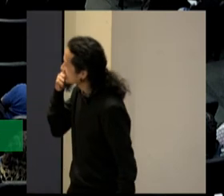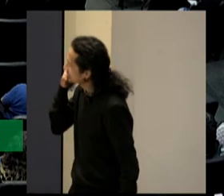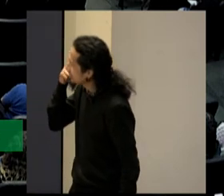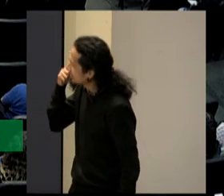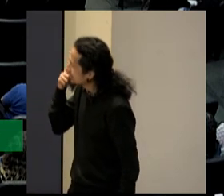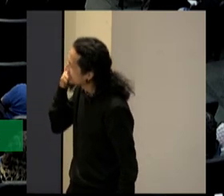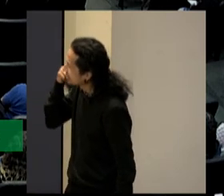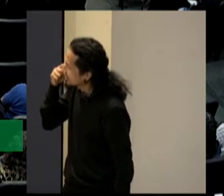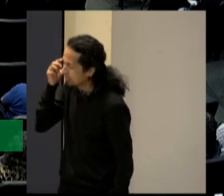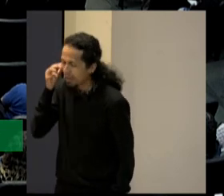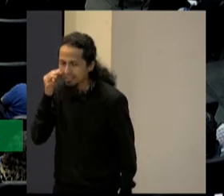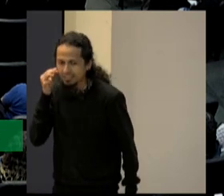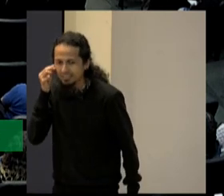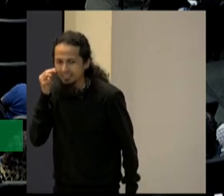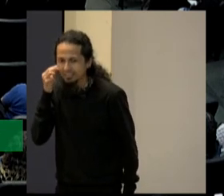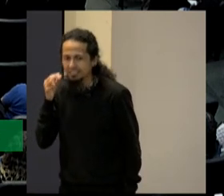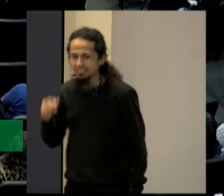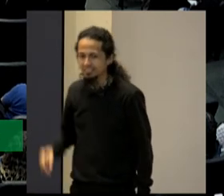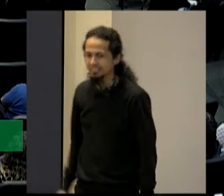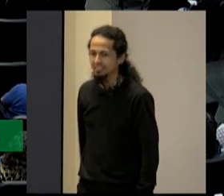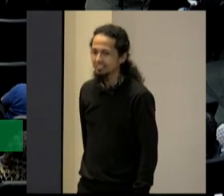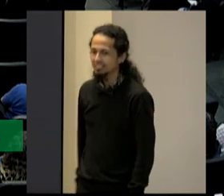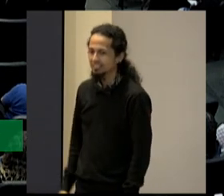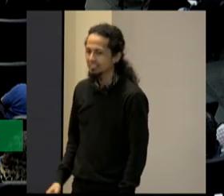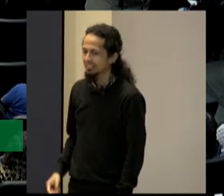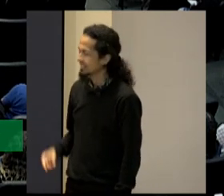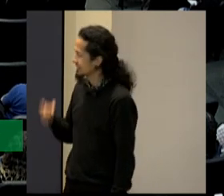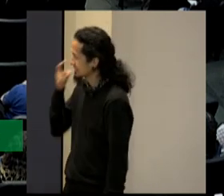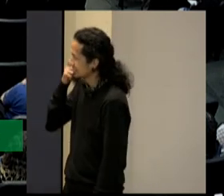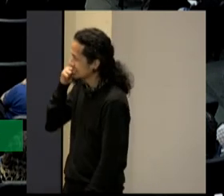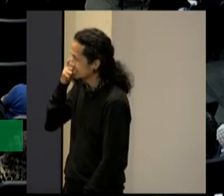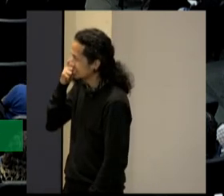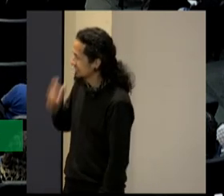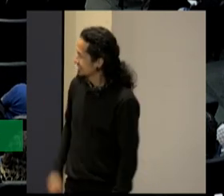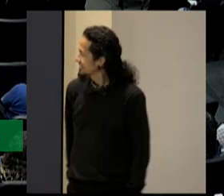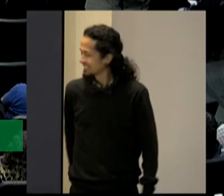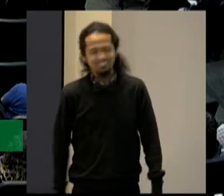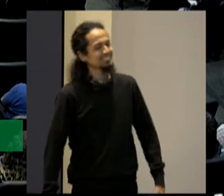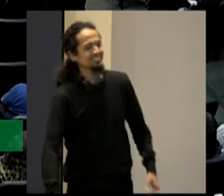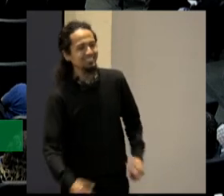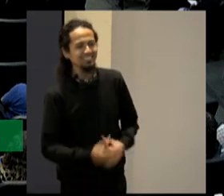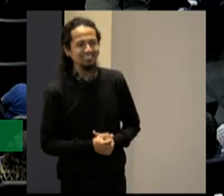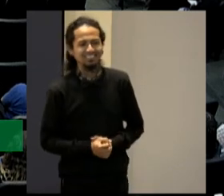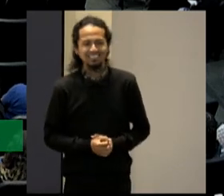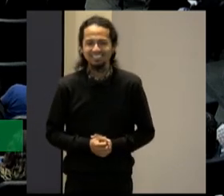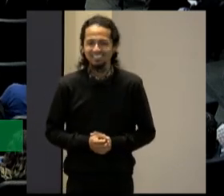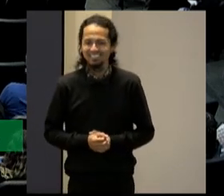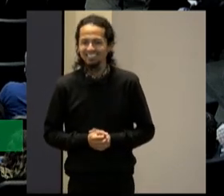sinalzinho assim. Aqui. Ok. Ok. Obrigada.